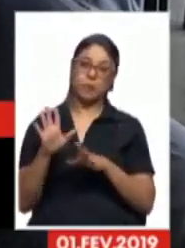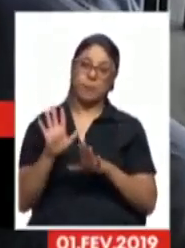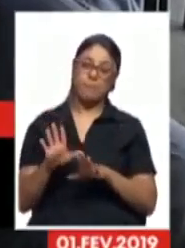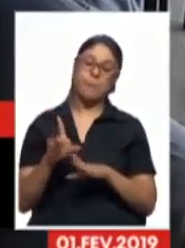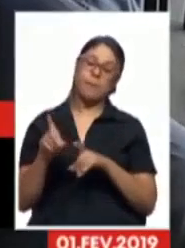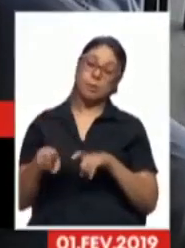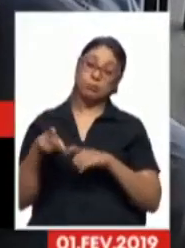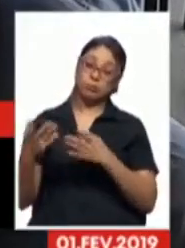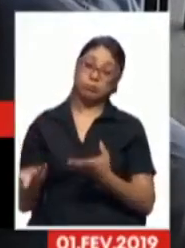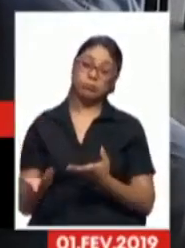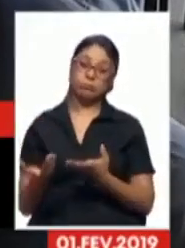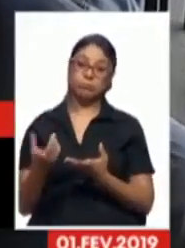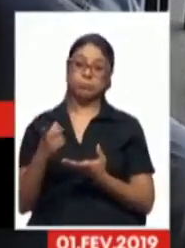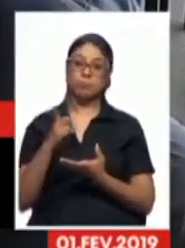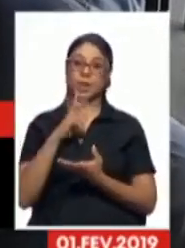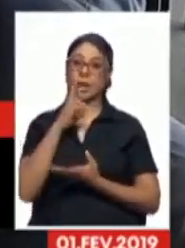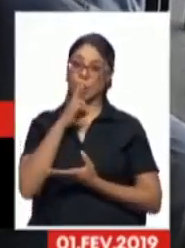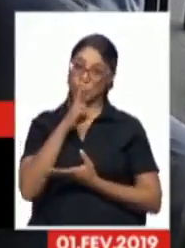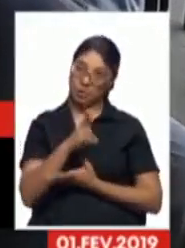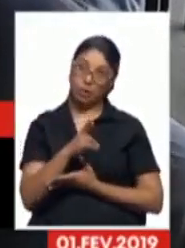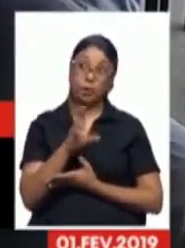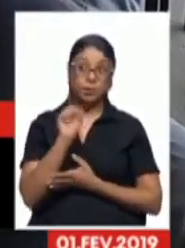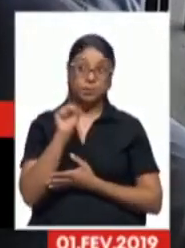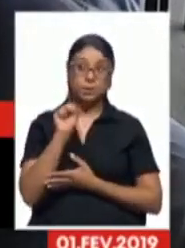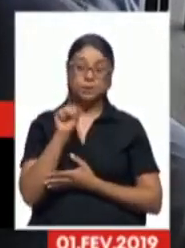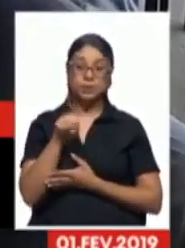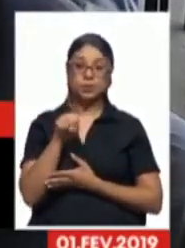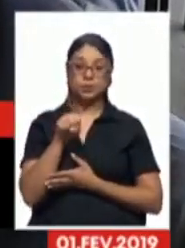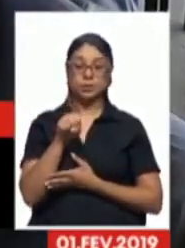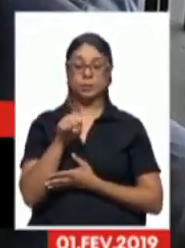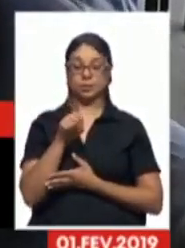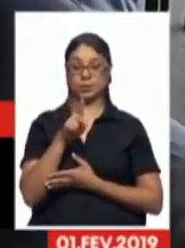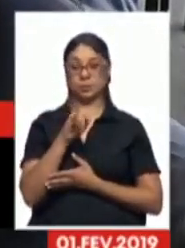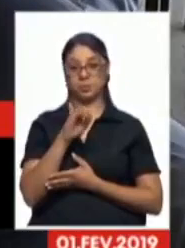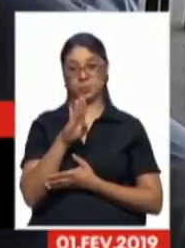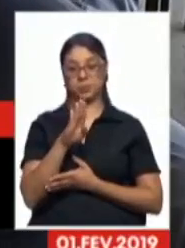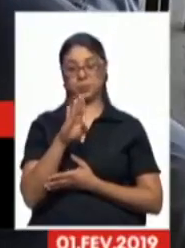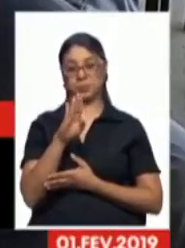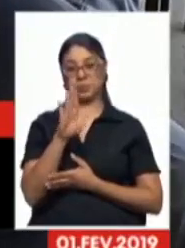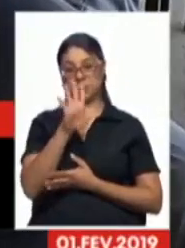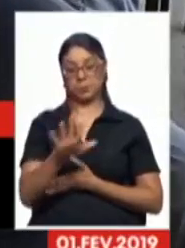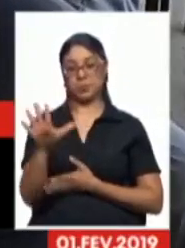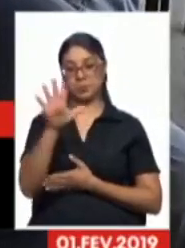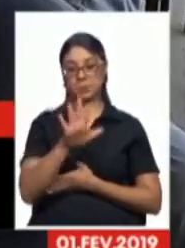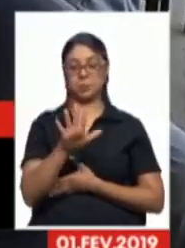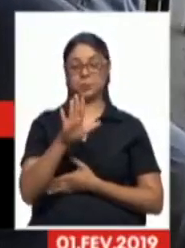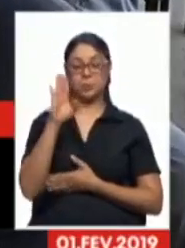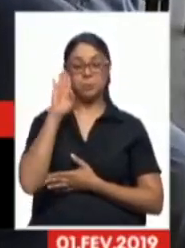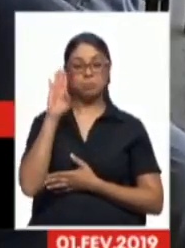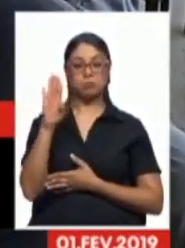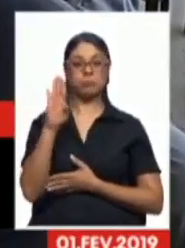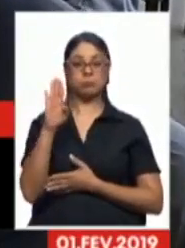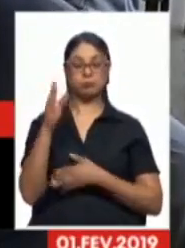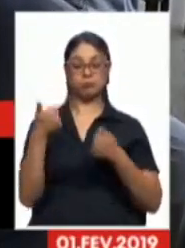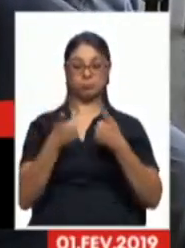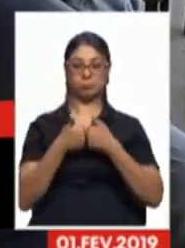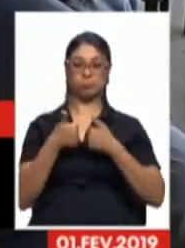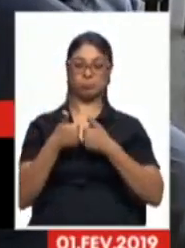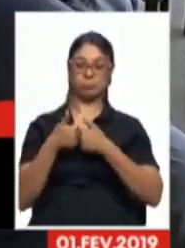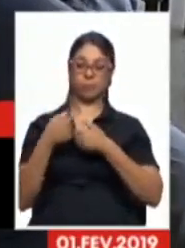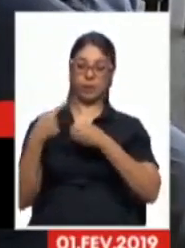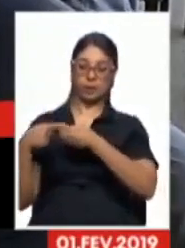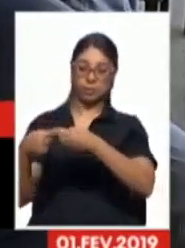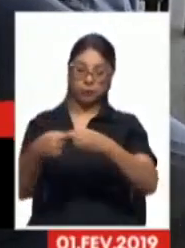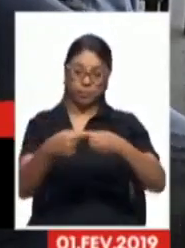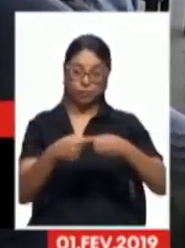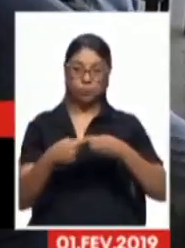tenha demonstrado muito o resultado, né, no PIB nacional e particularmente para os municípios da região do Triângulo Mineiro, a gente